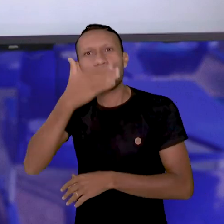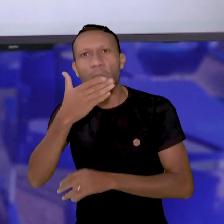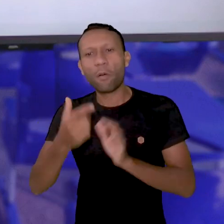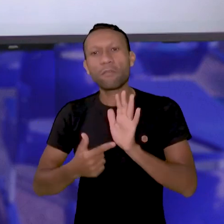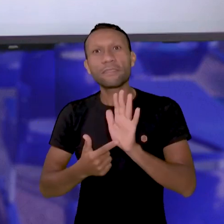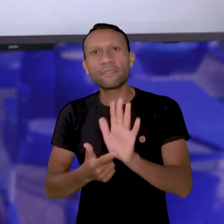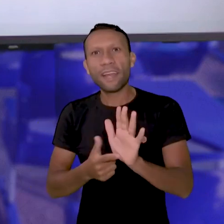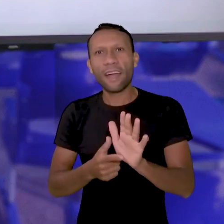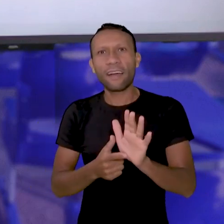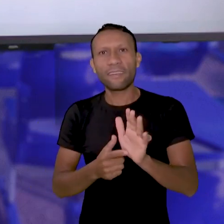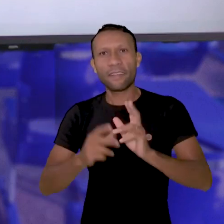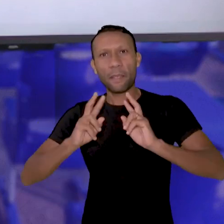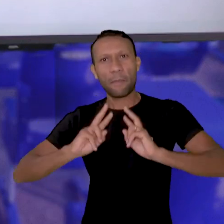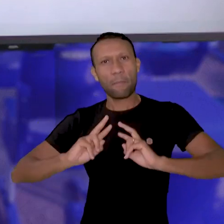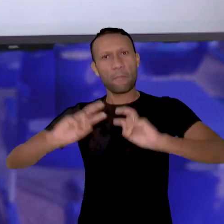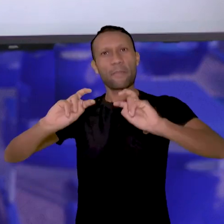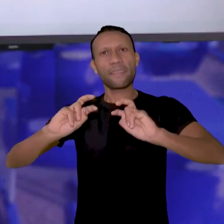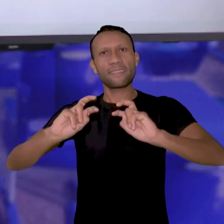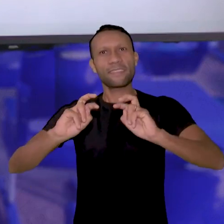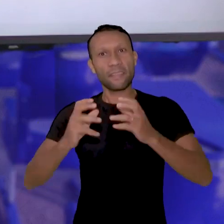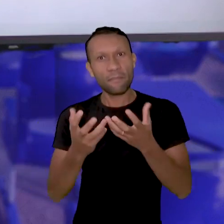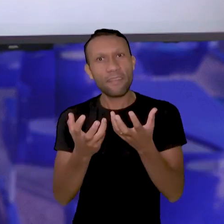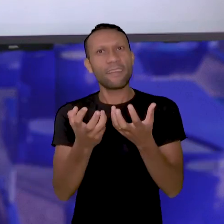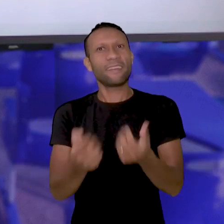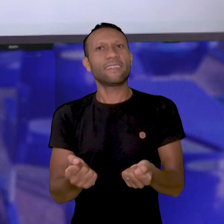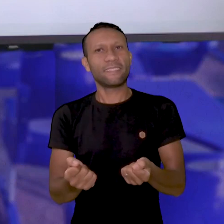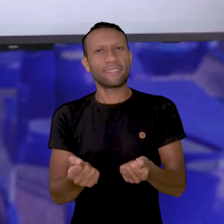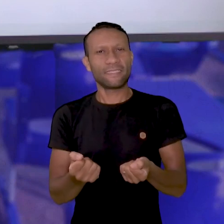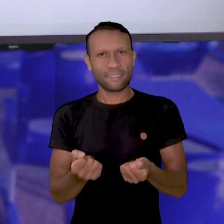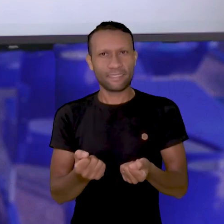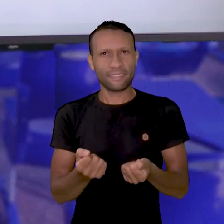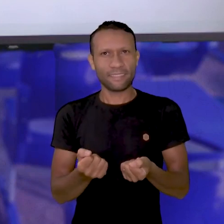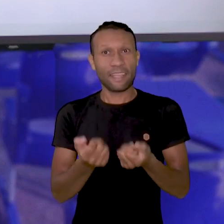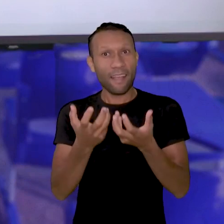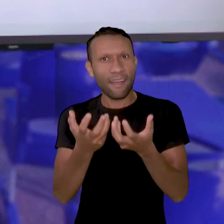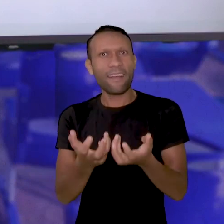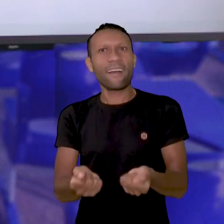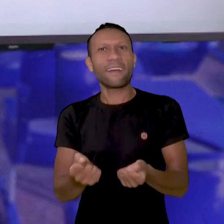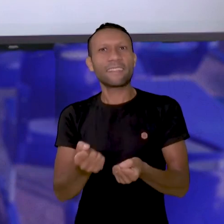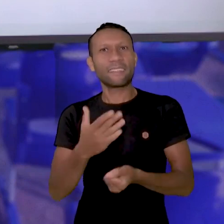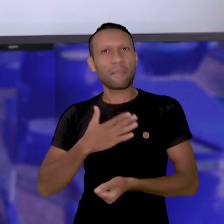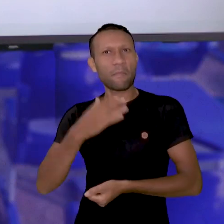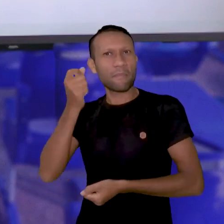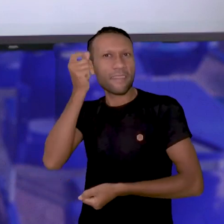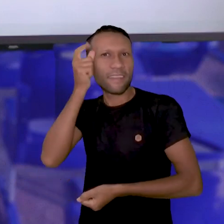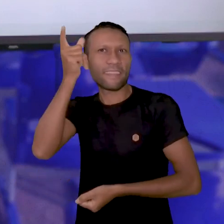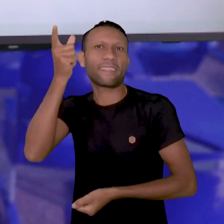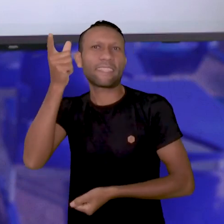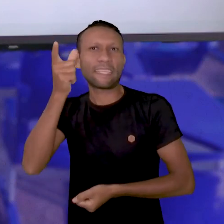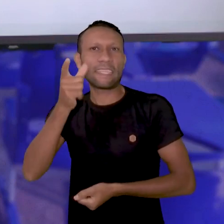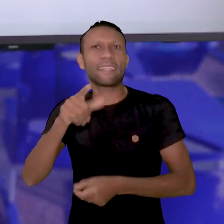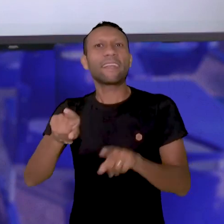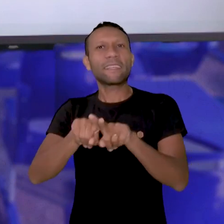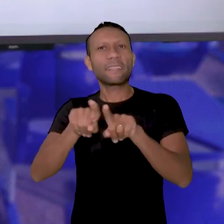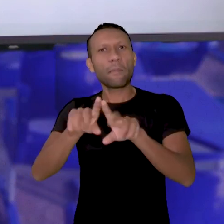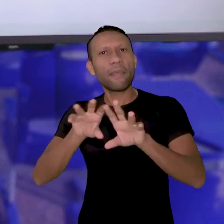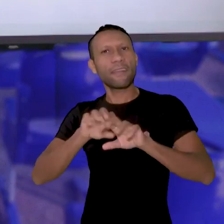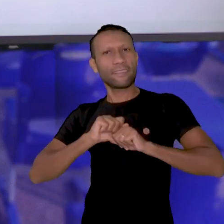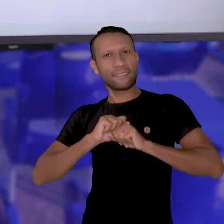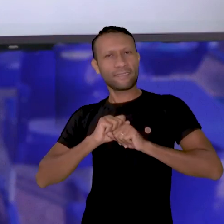que estão ao nosso redor, ouvindo, lendo essa ideia, aceitem e tragam também para a realidade dela,